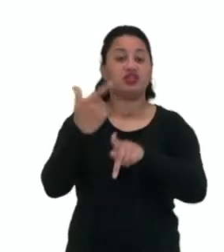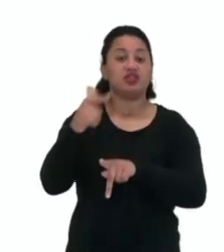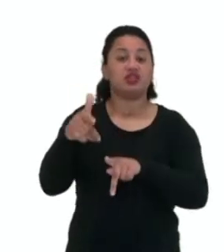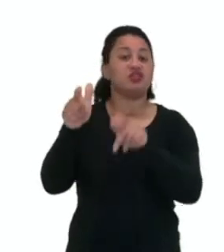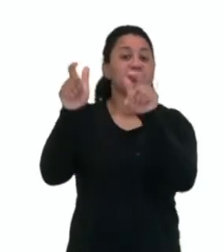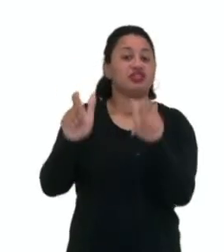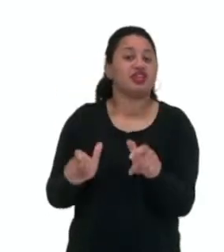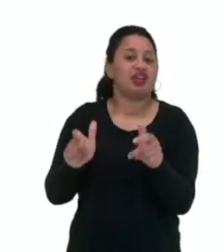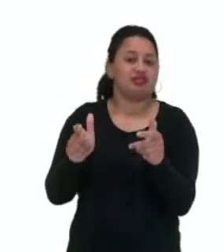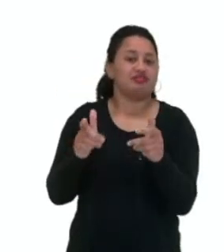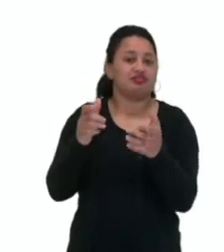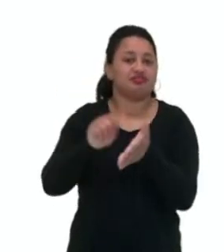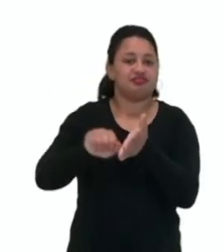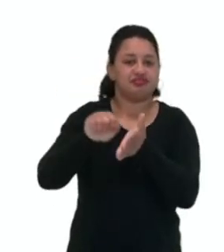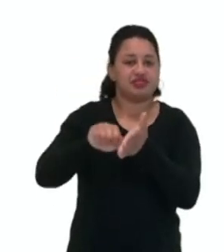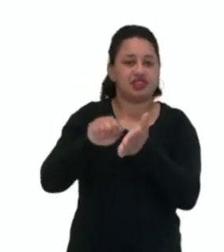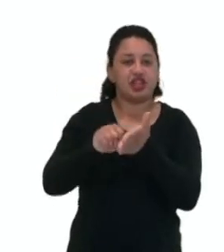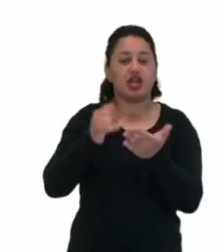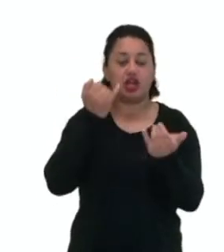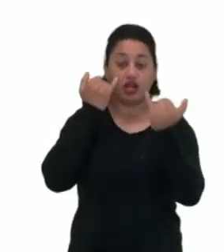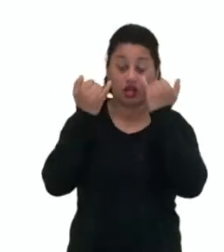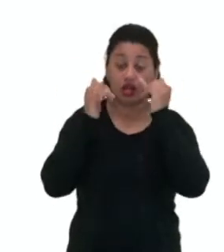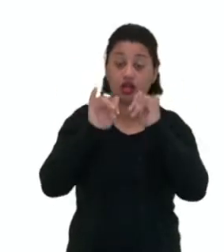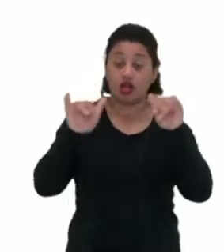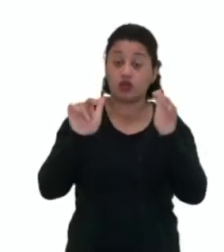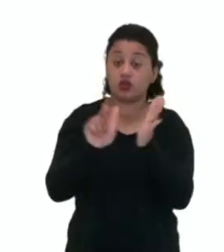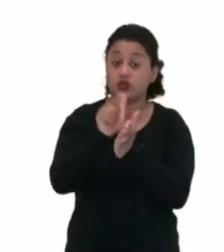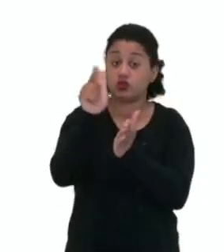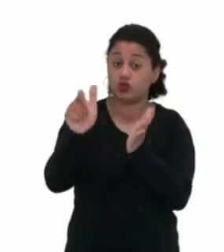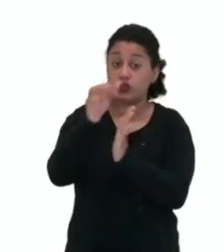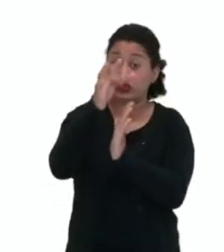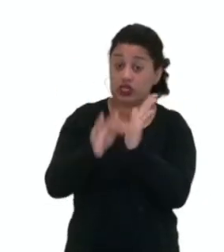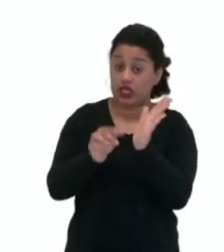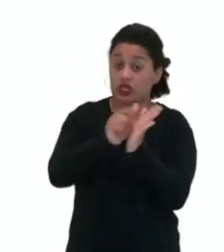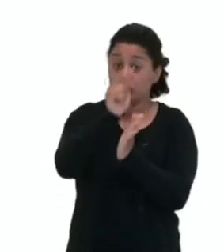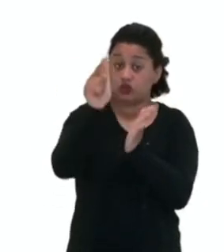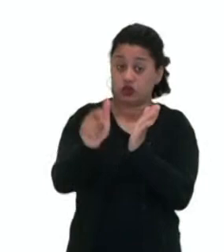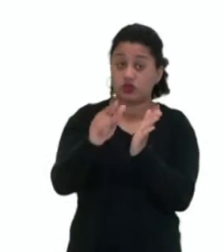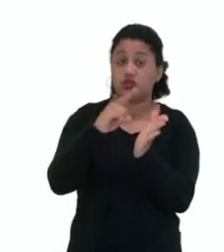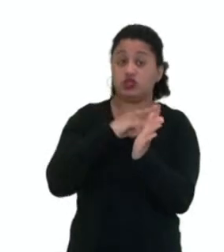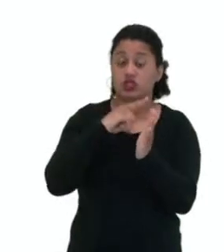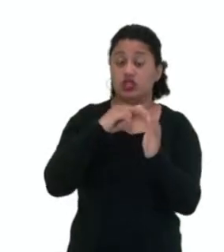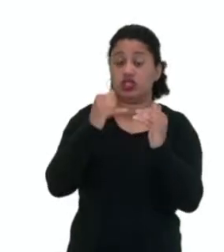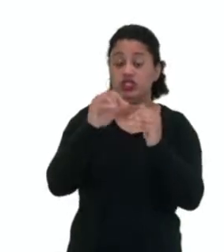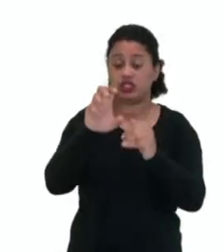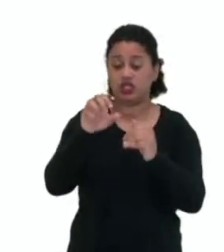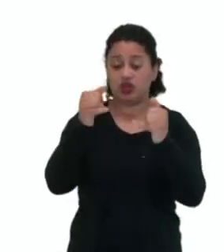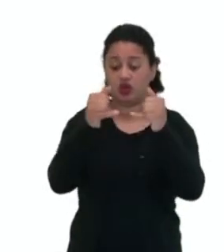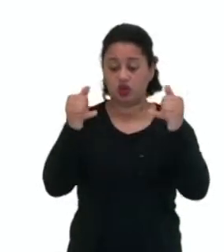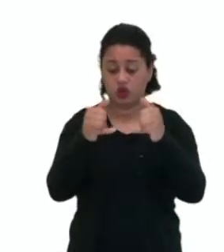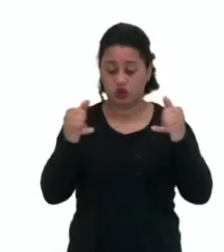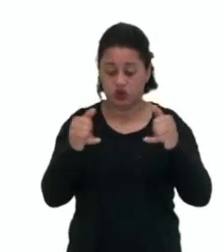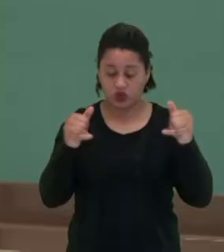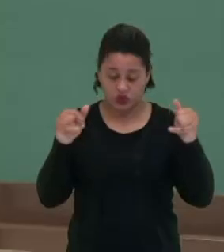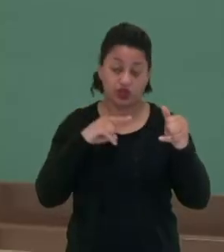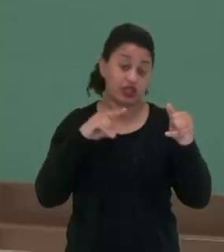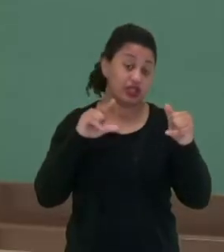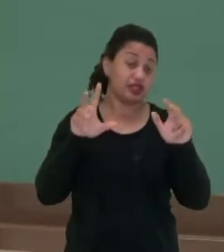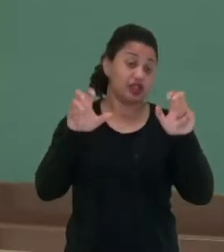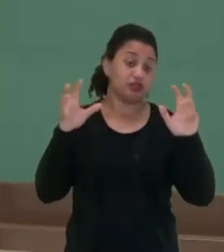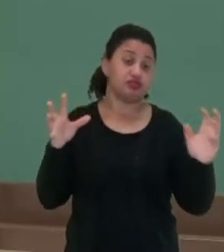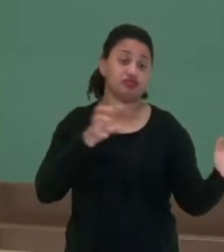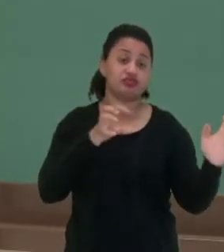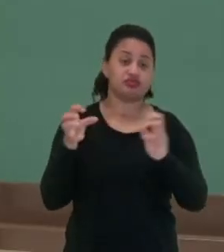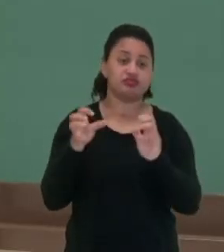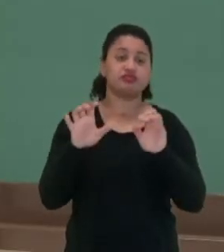Estado? Escreva uma notícia de jornal, texto jornalístico com no mínimo 5 linhas sobre este conflito. E